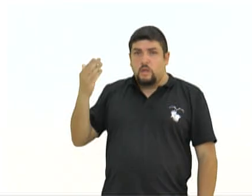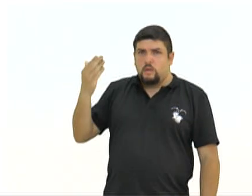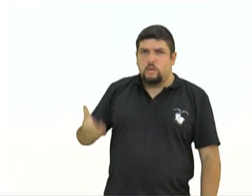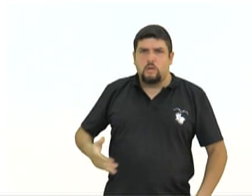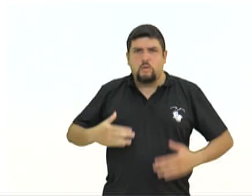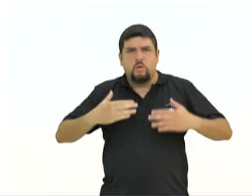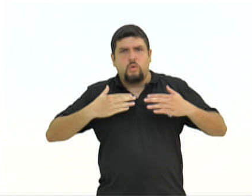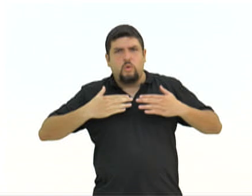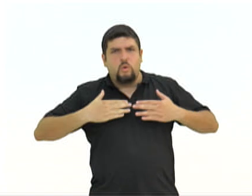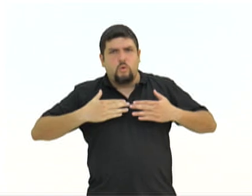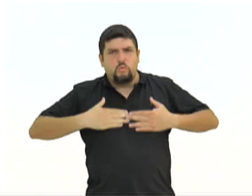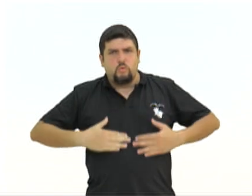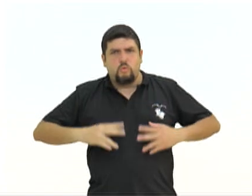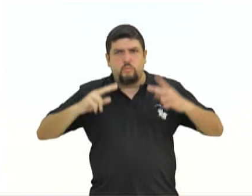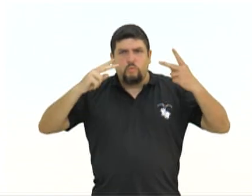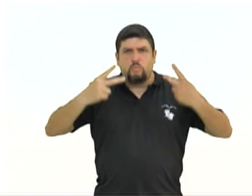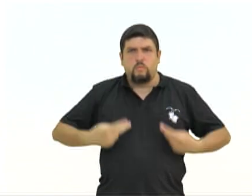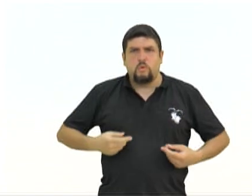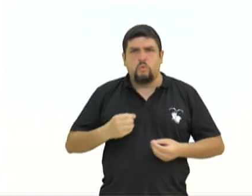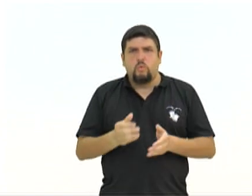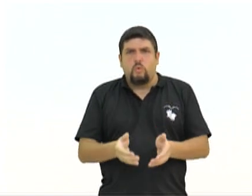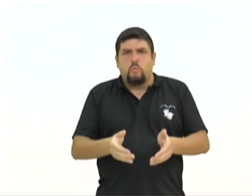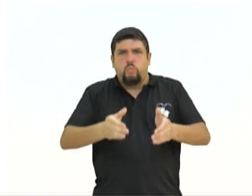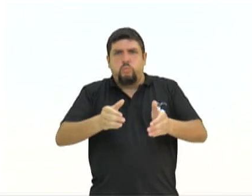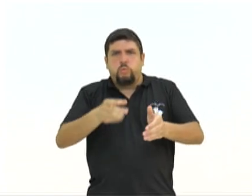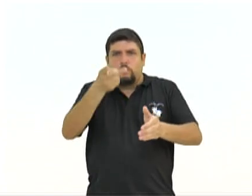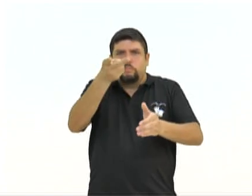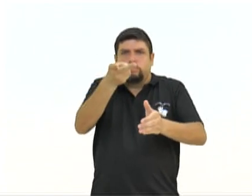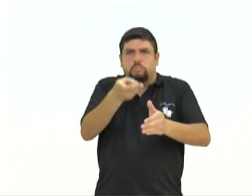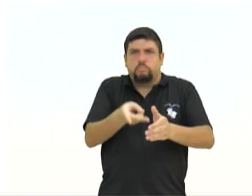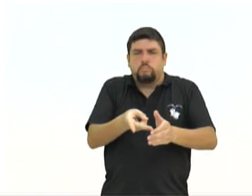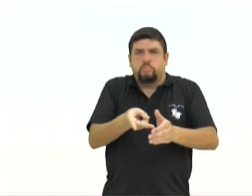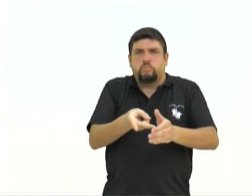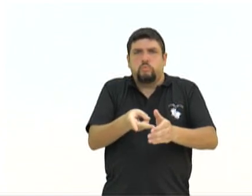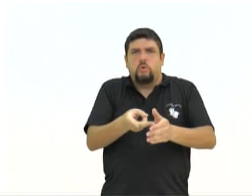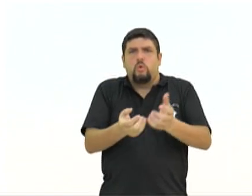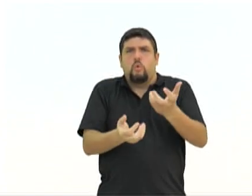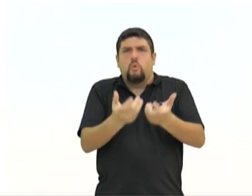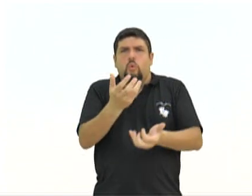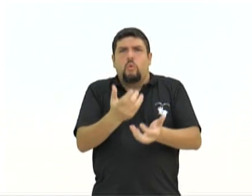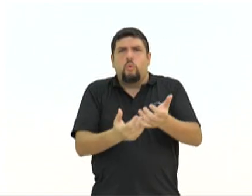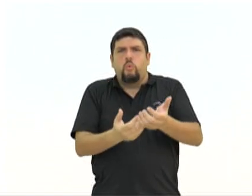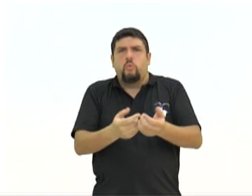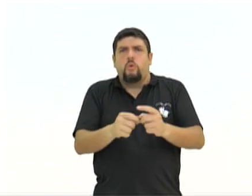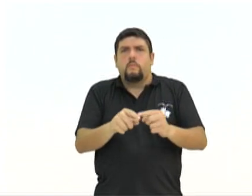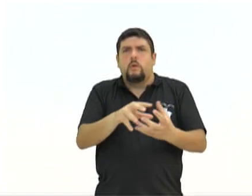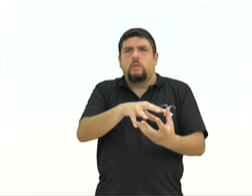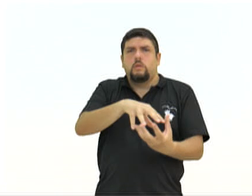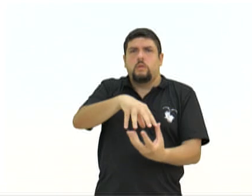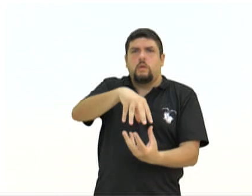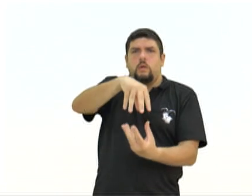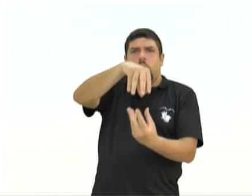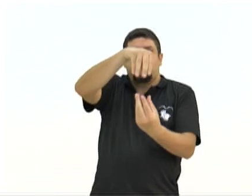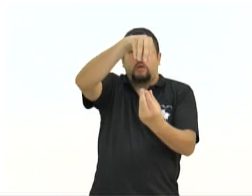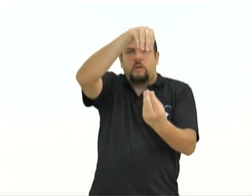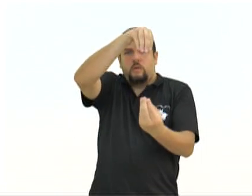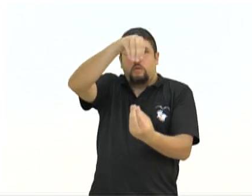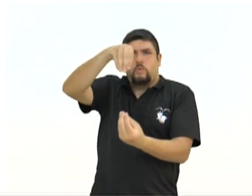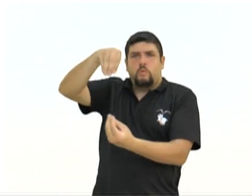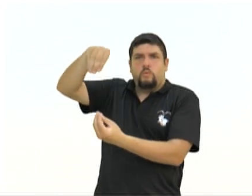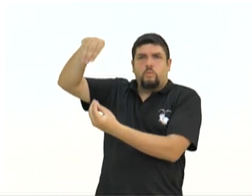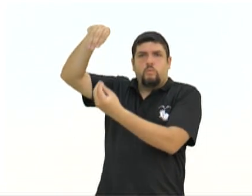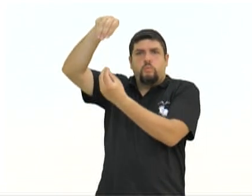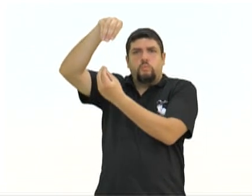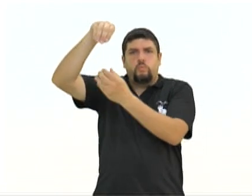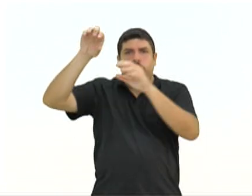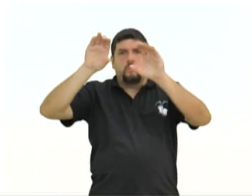foi queimado numa pira, mas sua essência ascendeu ao Olimpo, a morada dos deuses. Apesar de